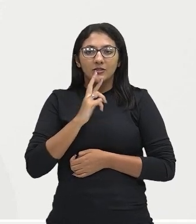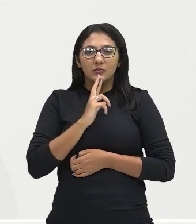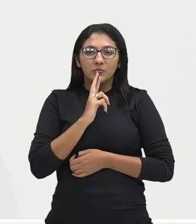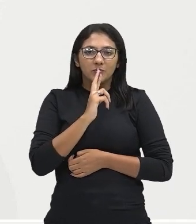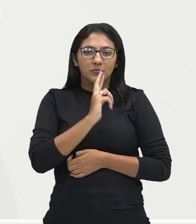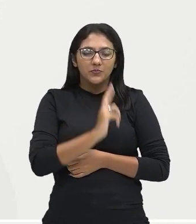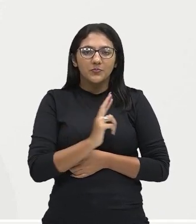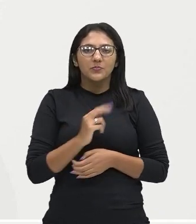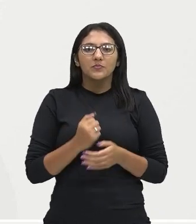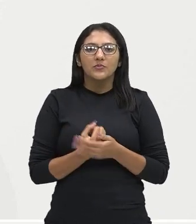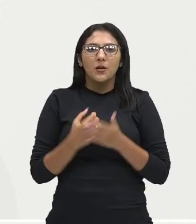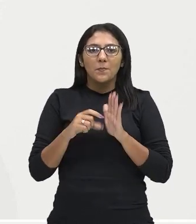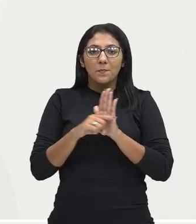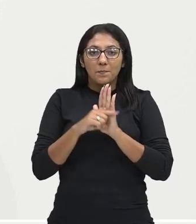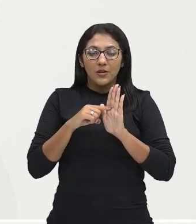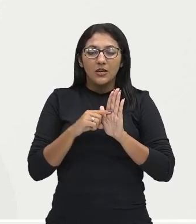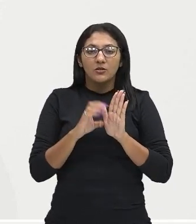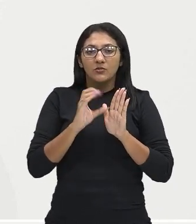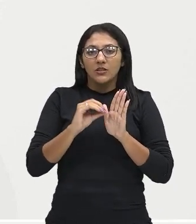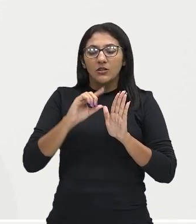é menos